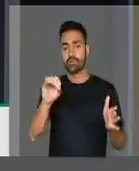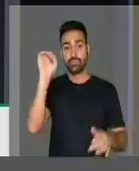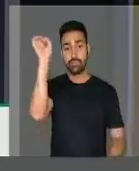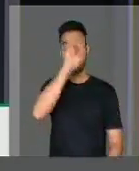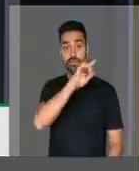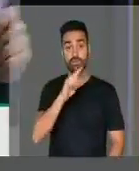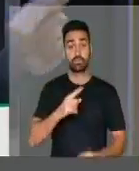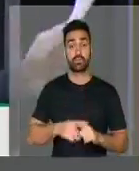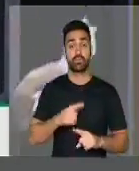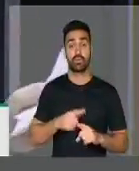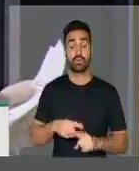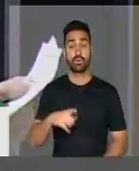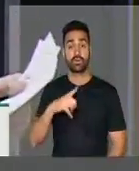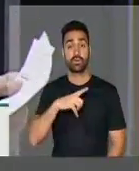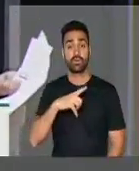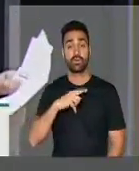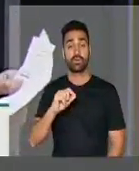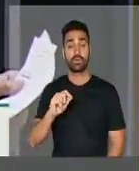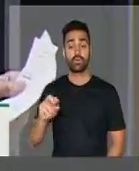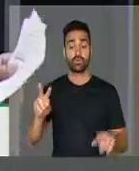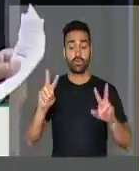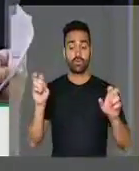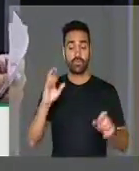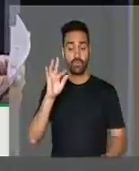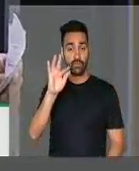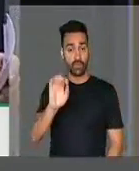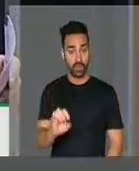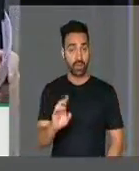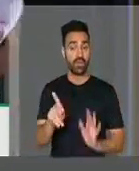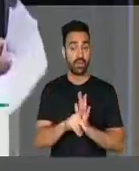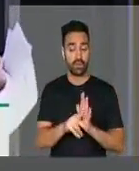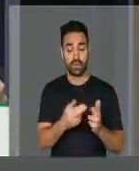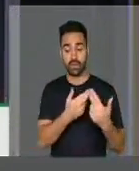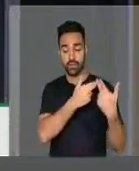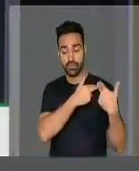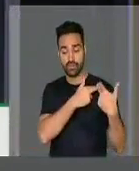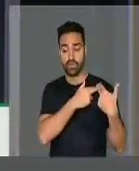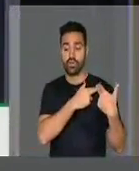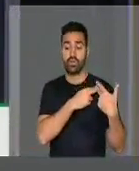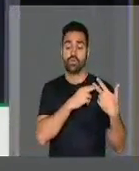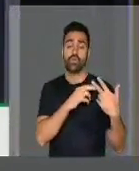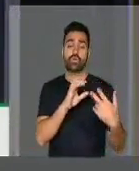a transcendência que a fé religiosa, cristã,